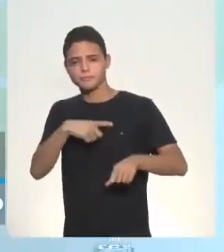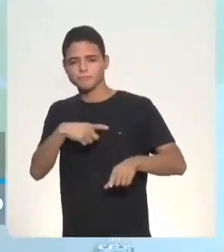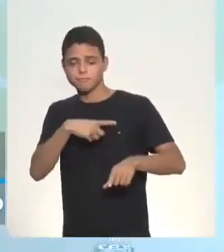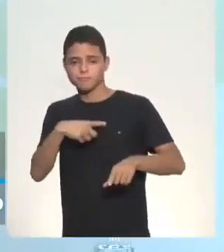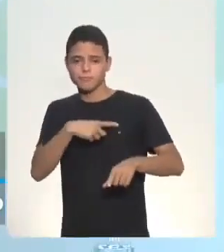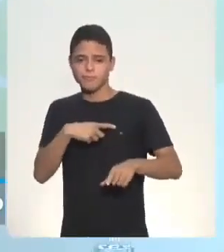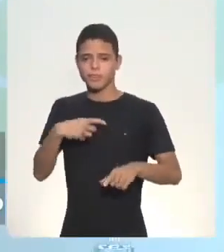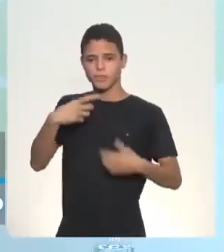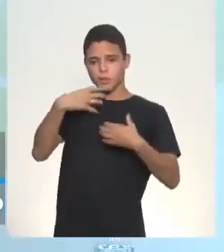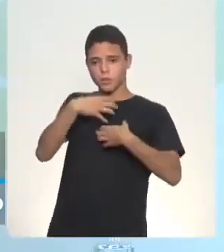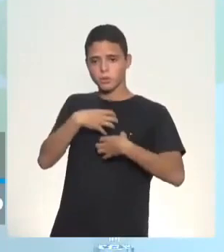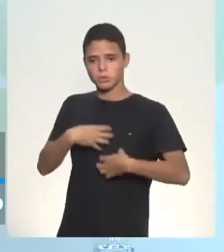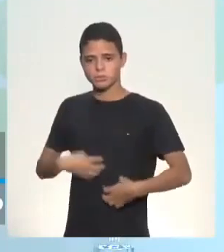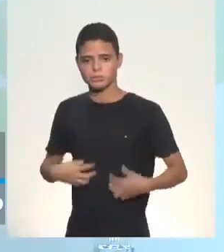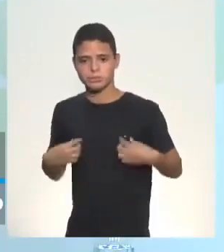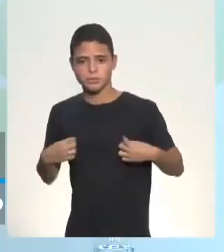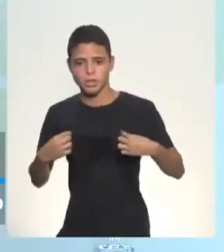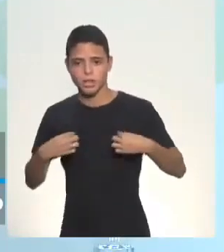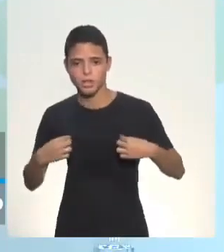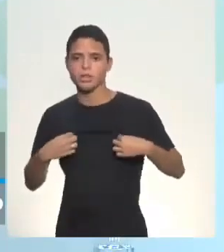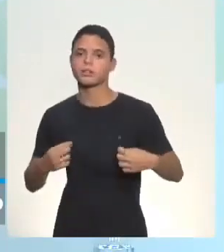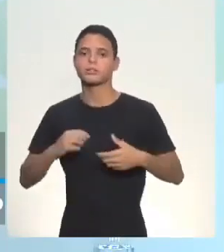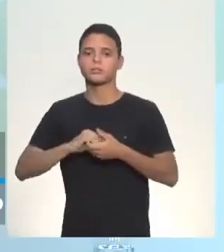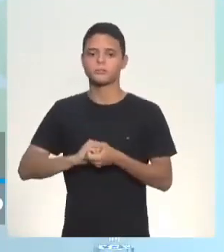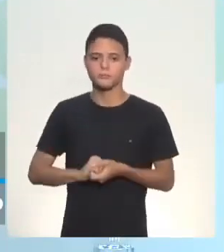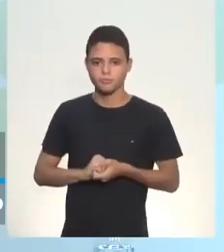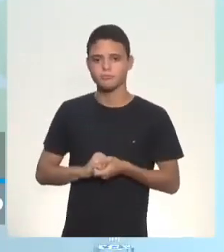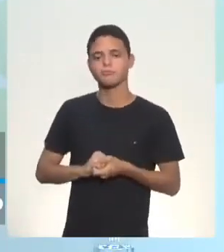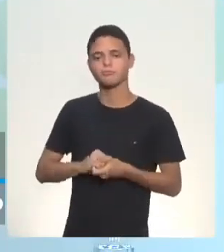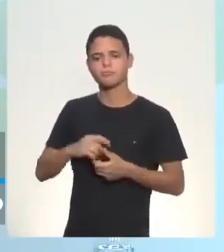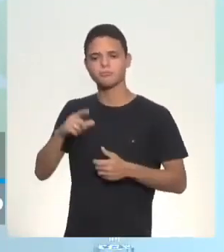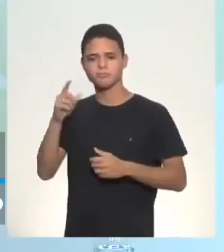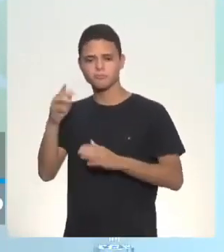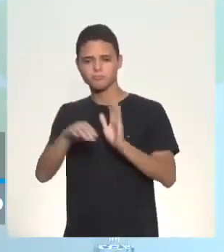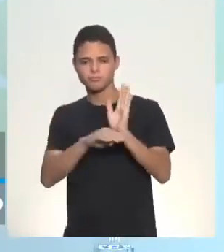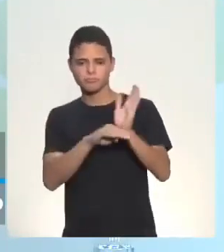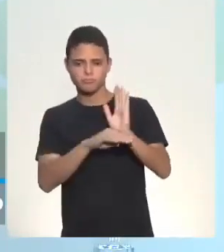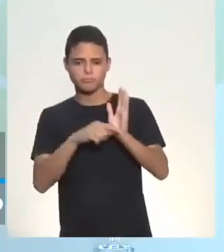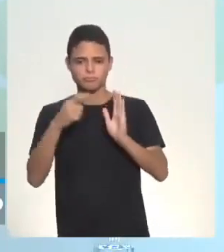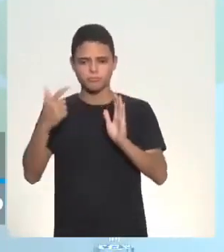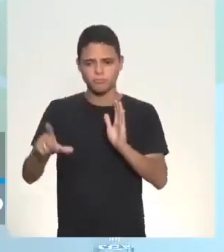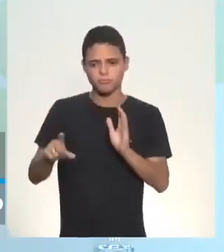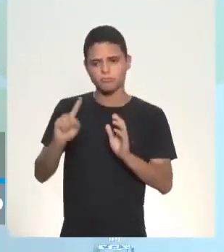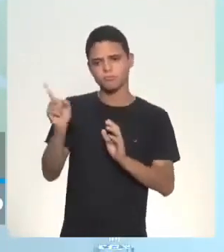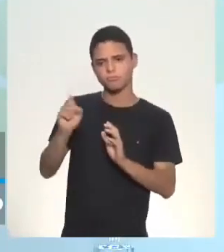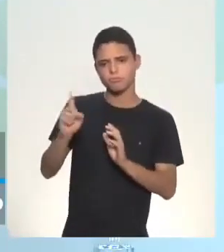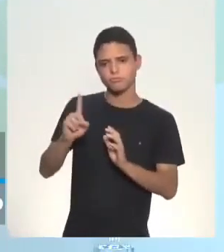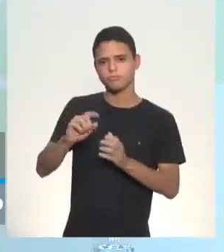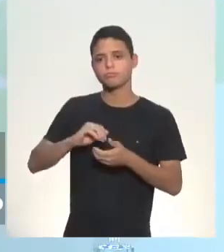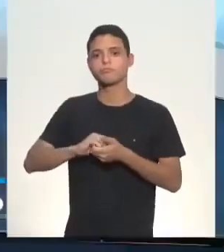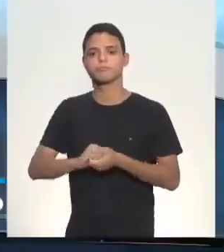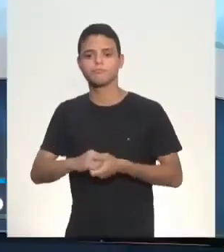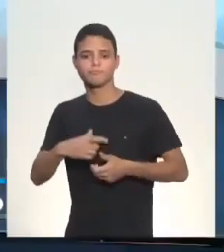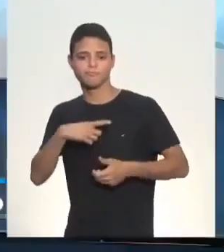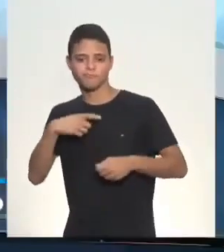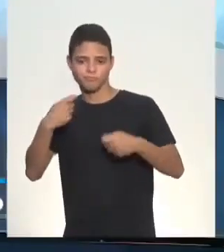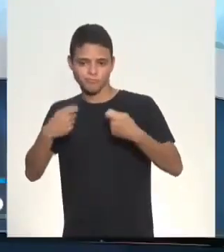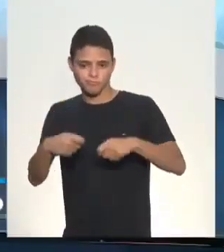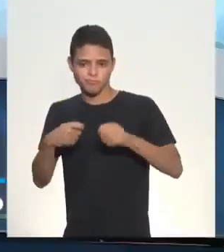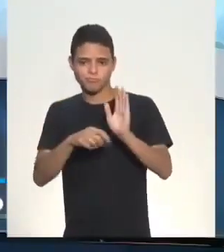que eu vou pedir para vocês prestarem mais atenção nisso. Eu estava até em dúvida se eu ia passar o vídeo de novo, não, mas para mim aqui eu preciso passar.